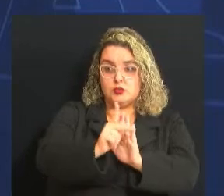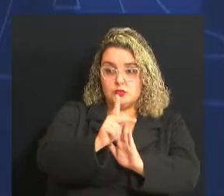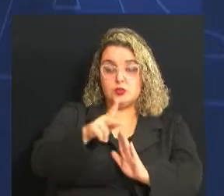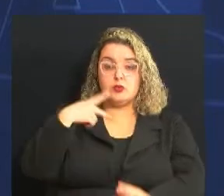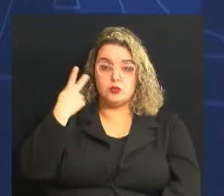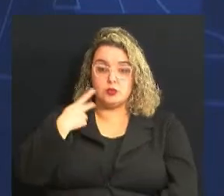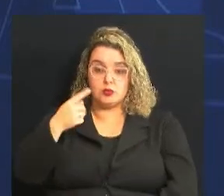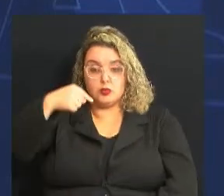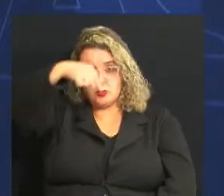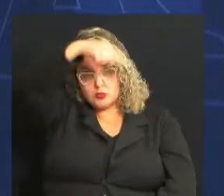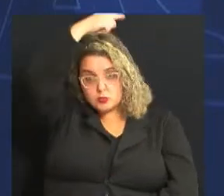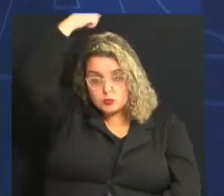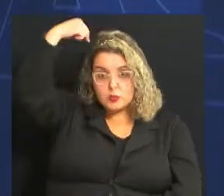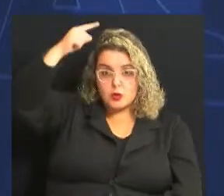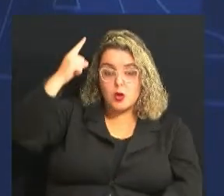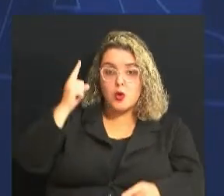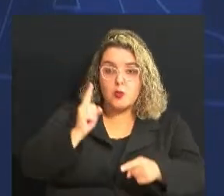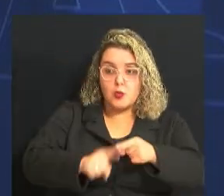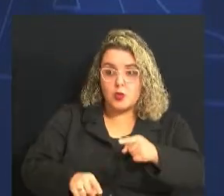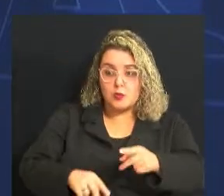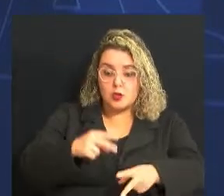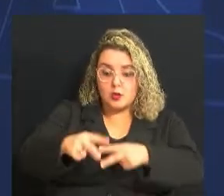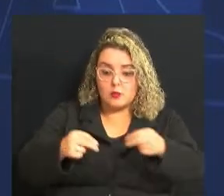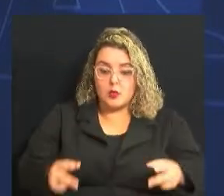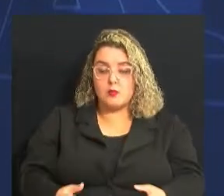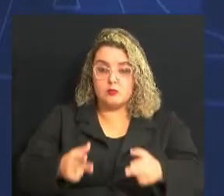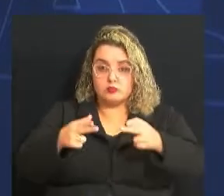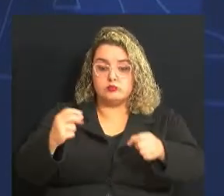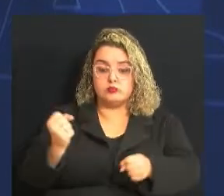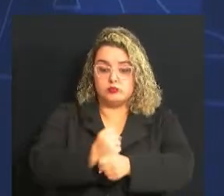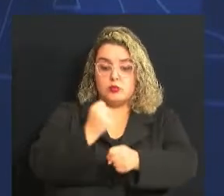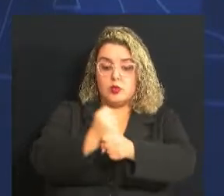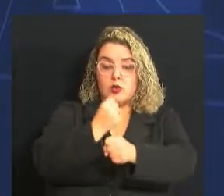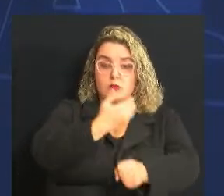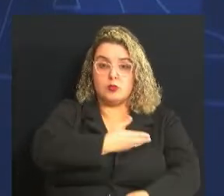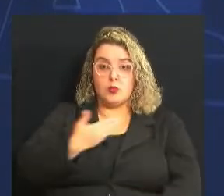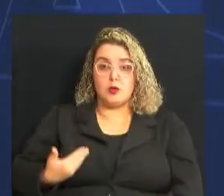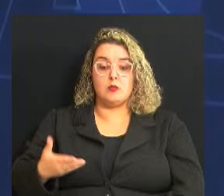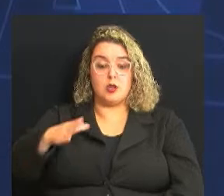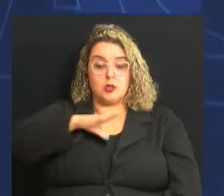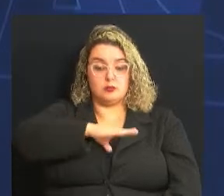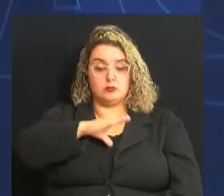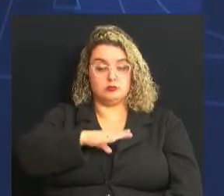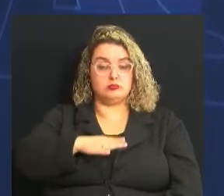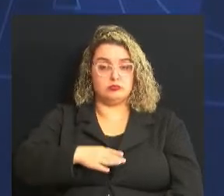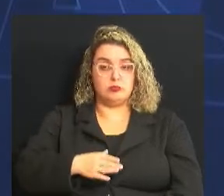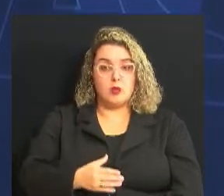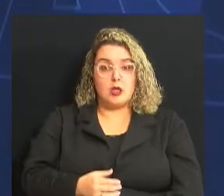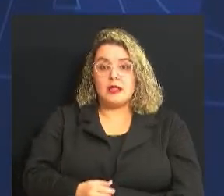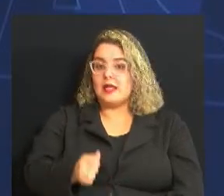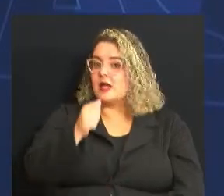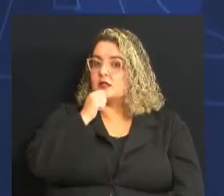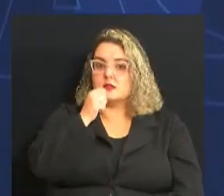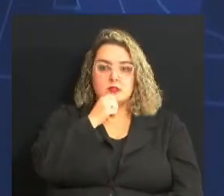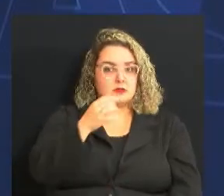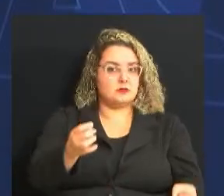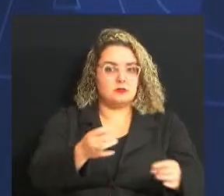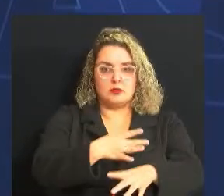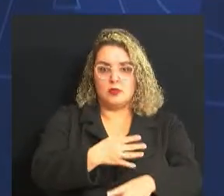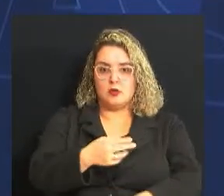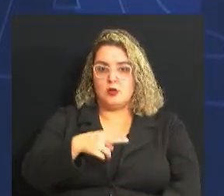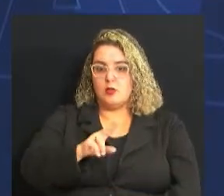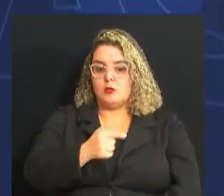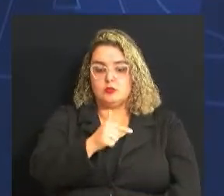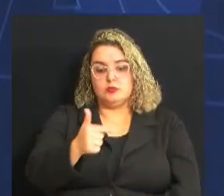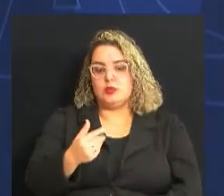Gaspar, que proíbe a inauguração de obras públicas municipais que estejam incompletas ou sem condições